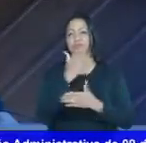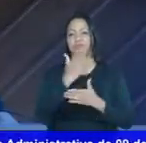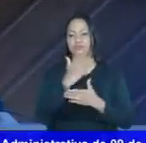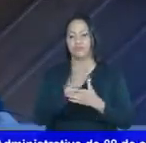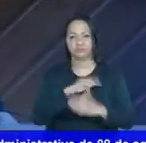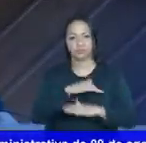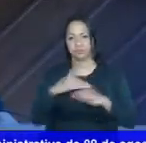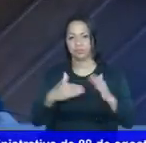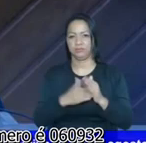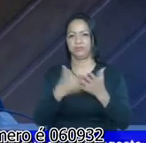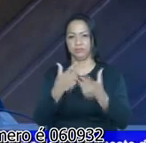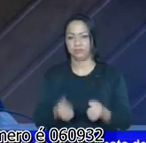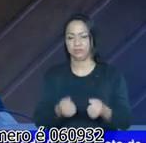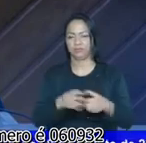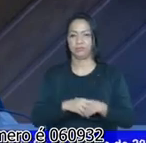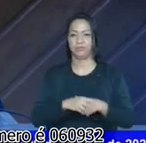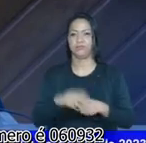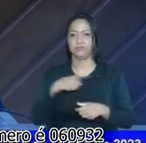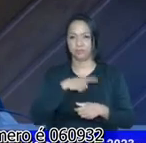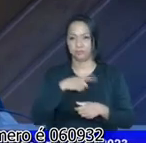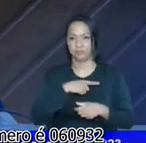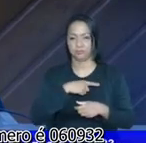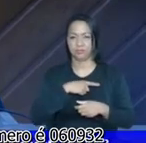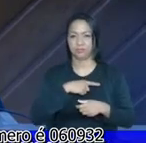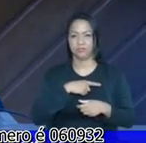unanimidade. Nós temos um